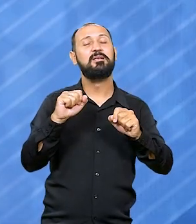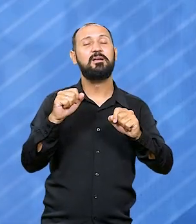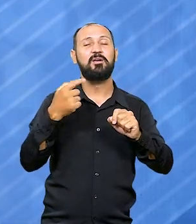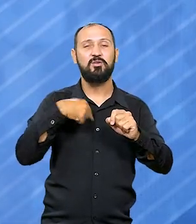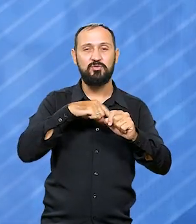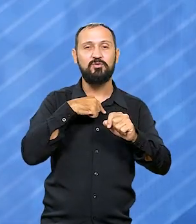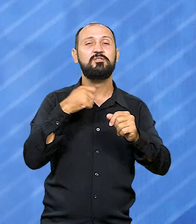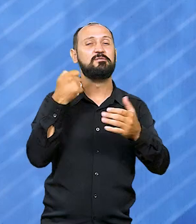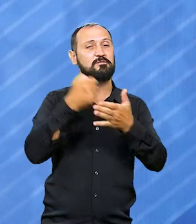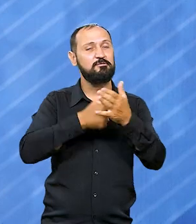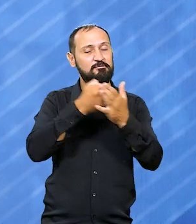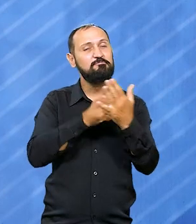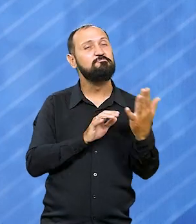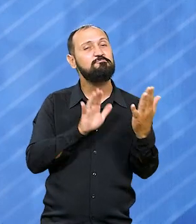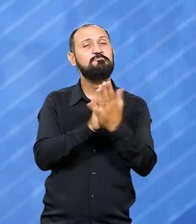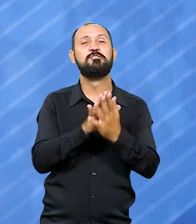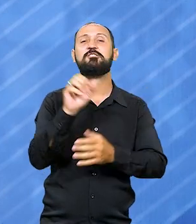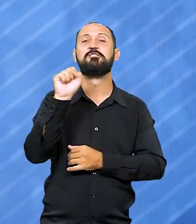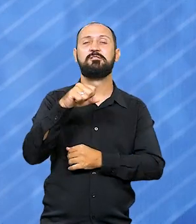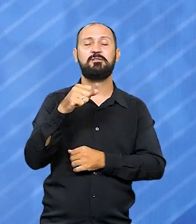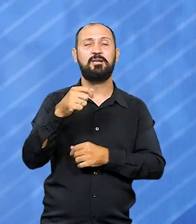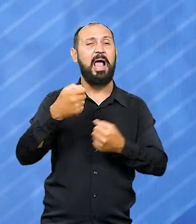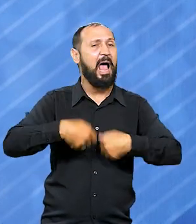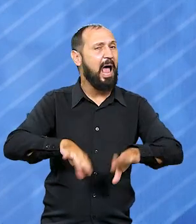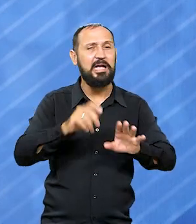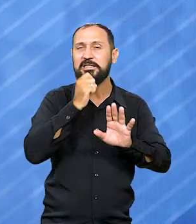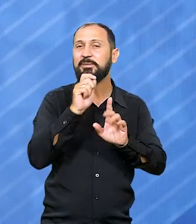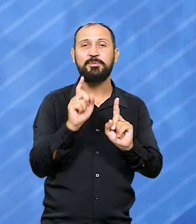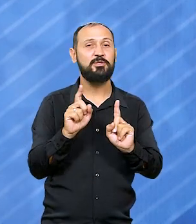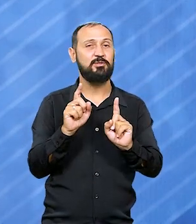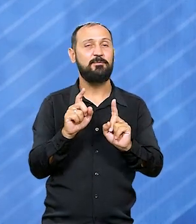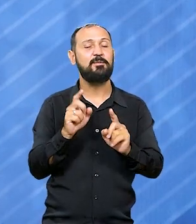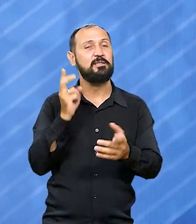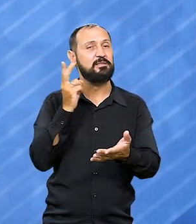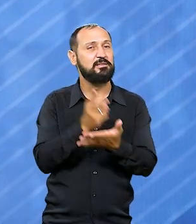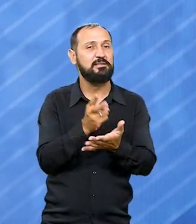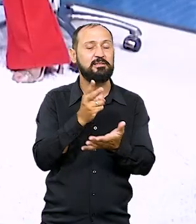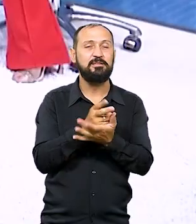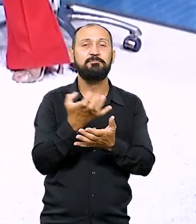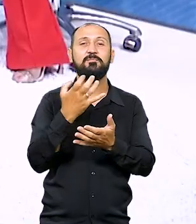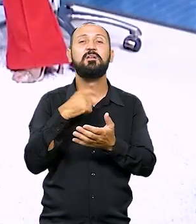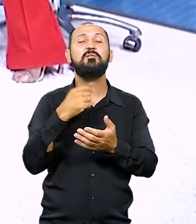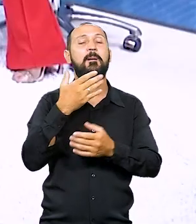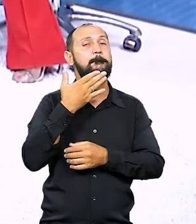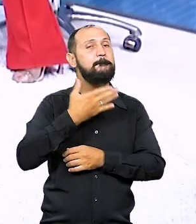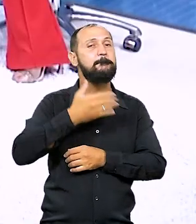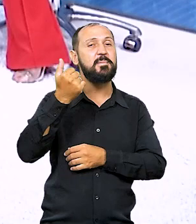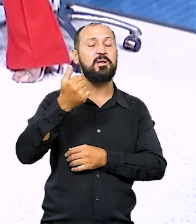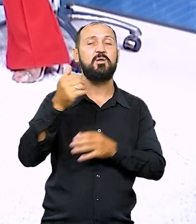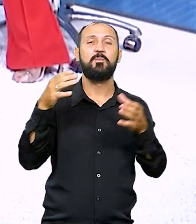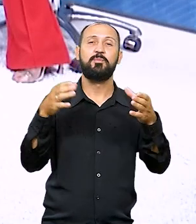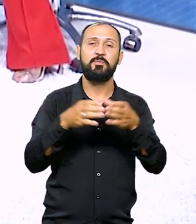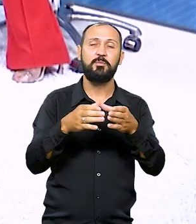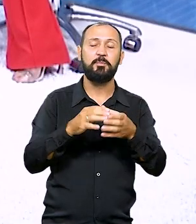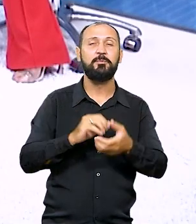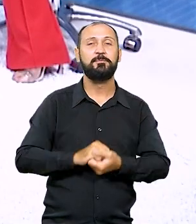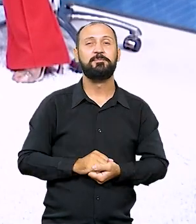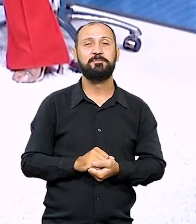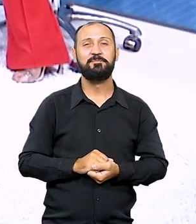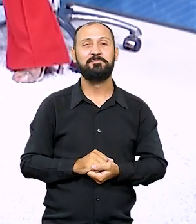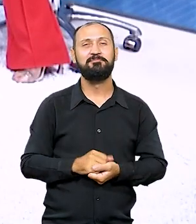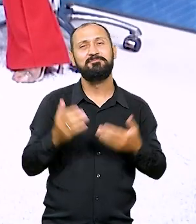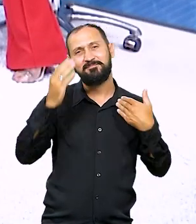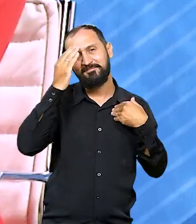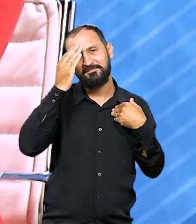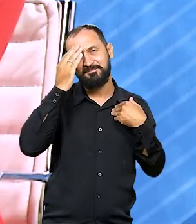se precisar também, a gente vai para o confronto e para o embate. Por enquanto não foi necessário, né? E sempre buscando o que for melhor para toda